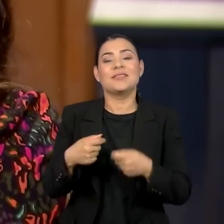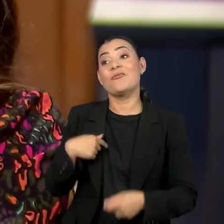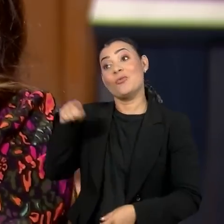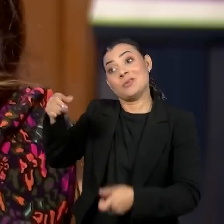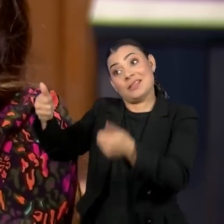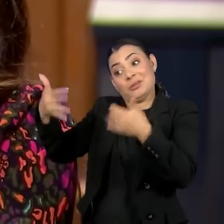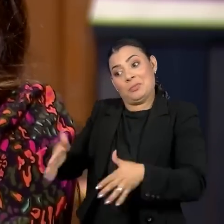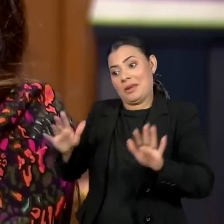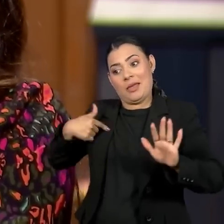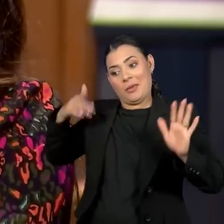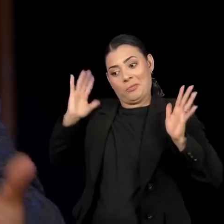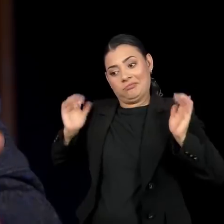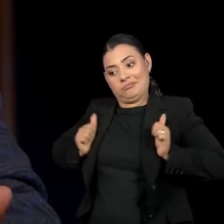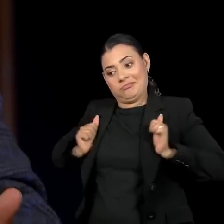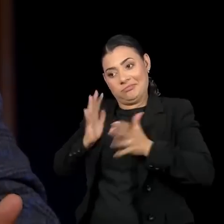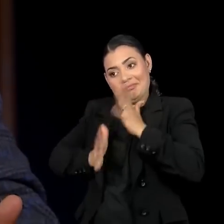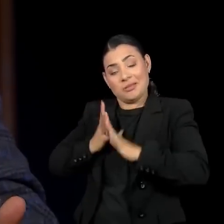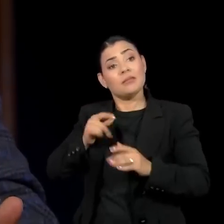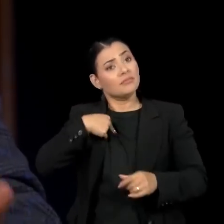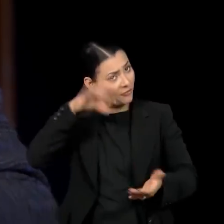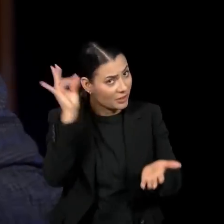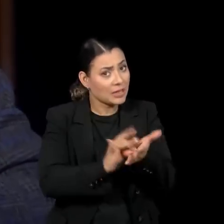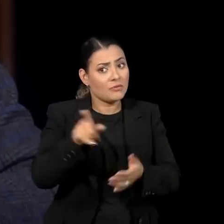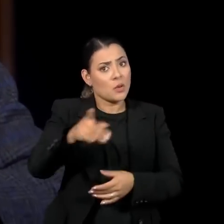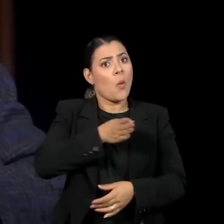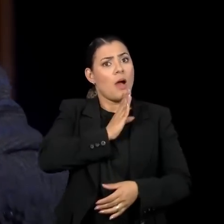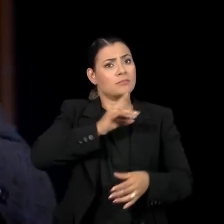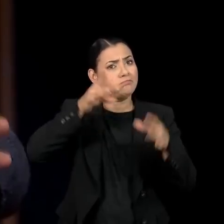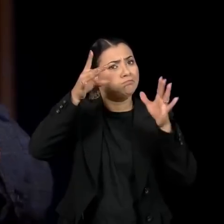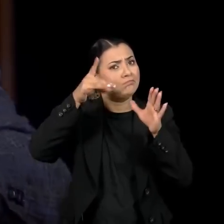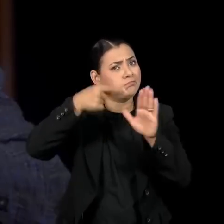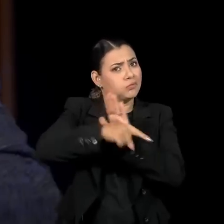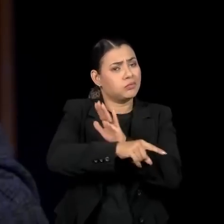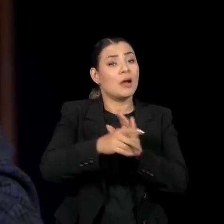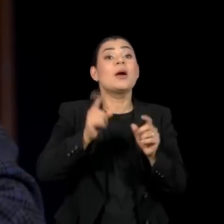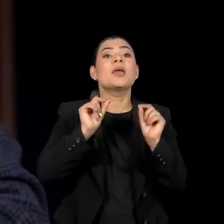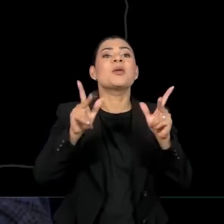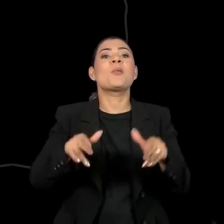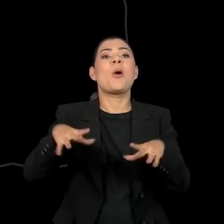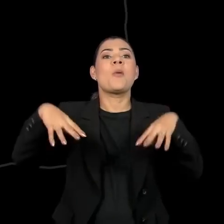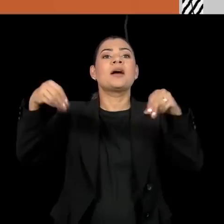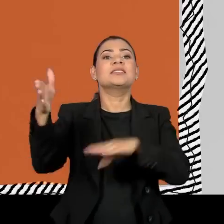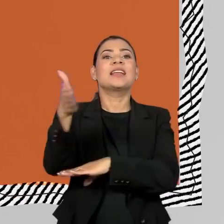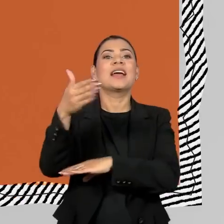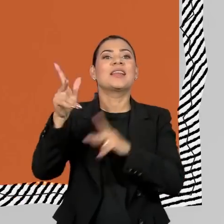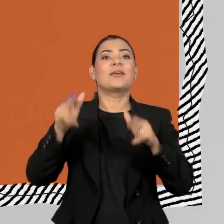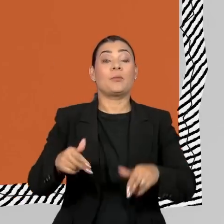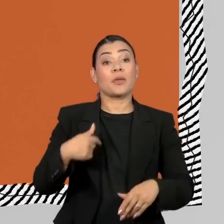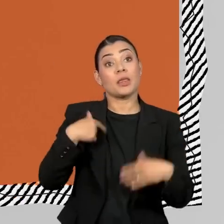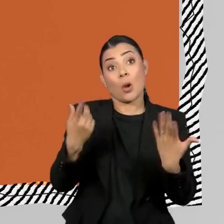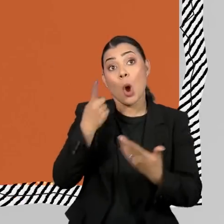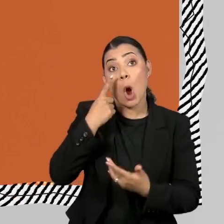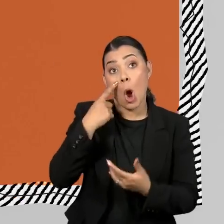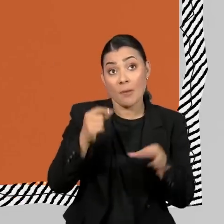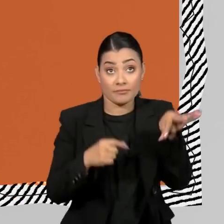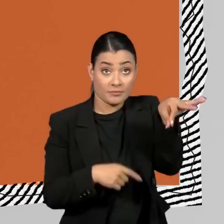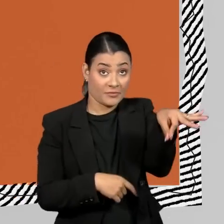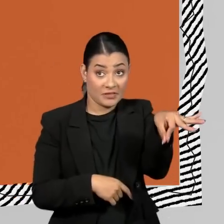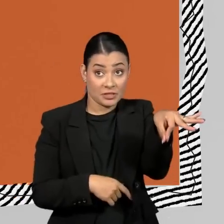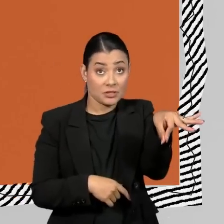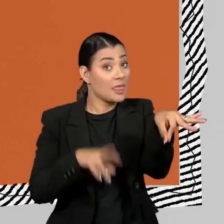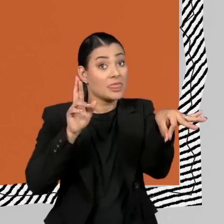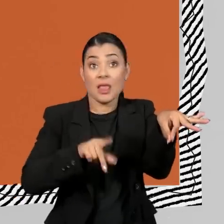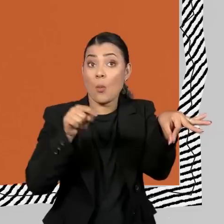tá dizendo. Não, eu falo com propriedade sobre o Rá-Tim-Bum, mas quem sabe é você. Isso aqui, ó, não é